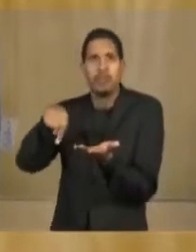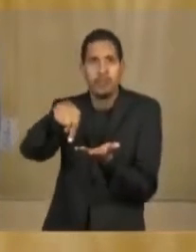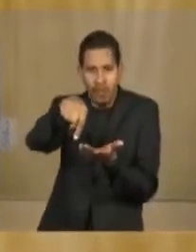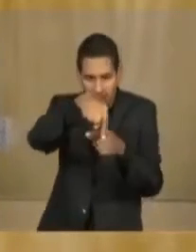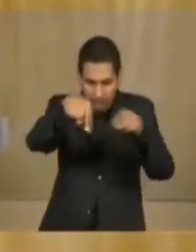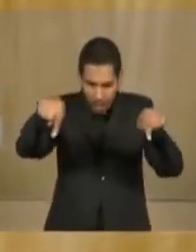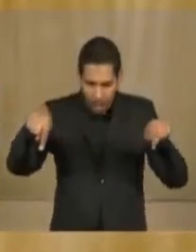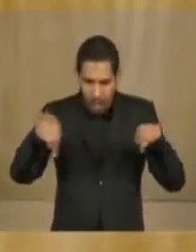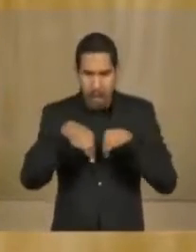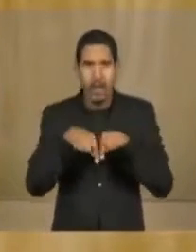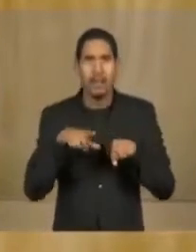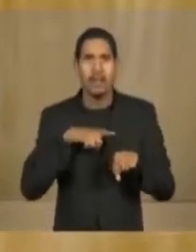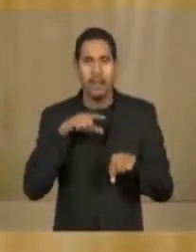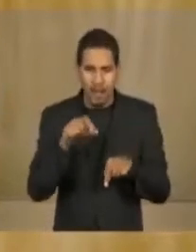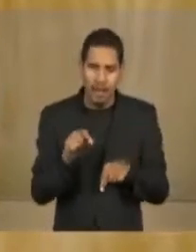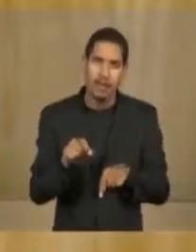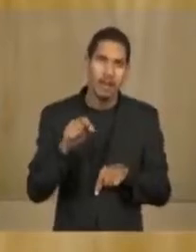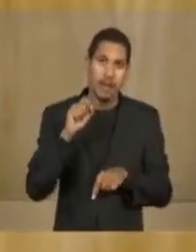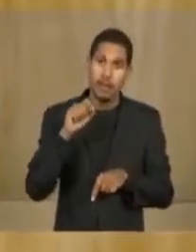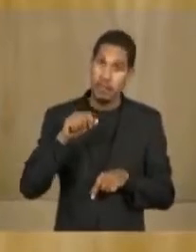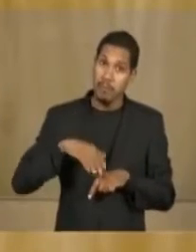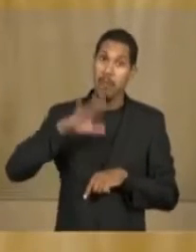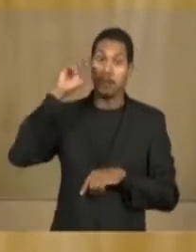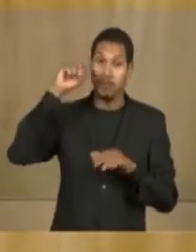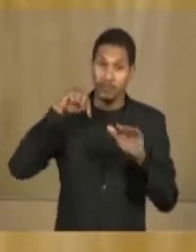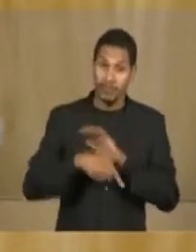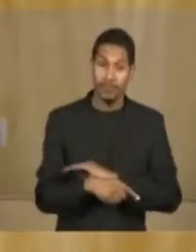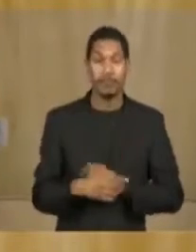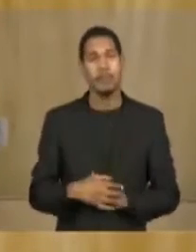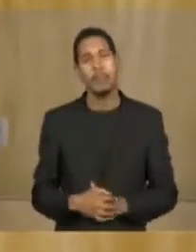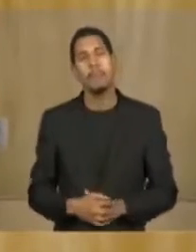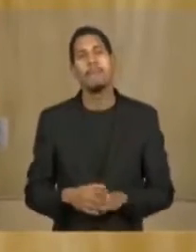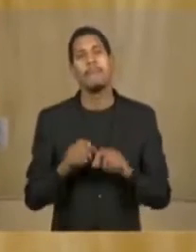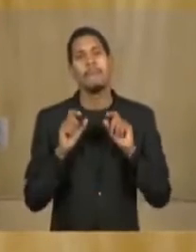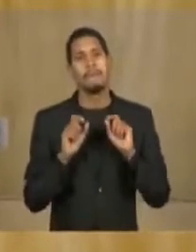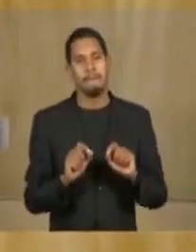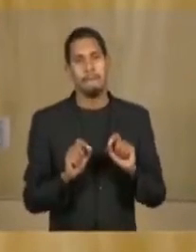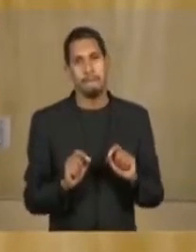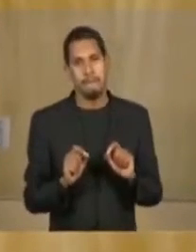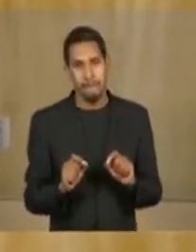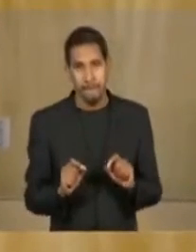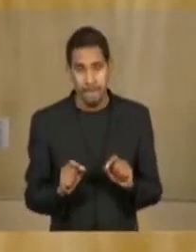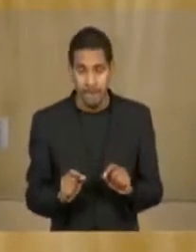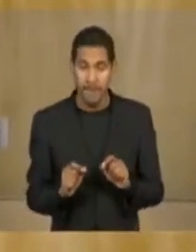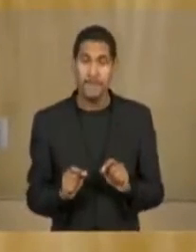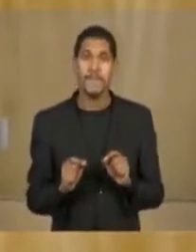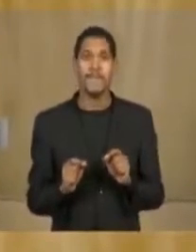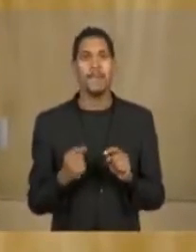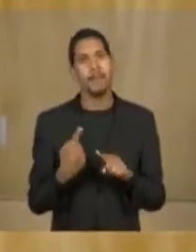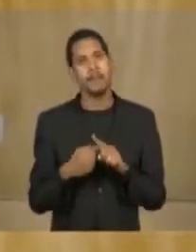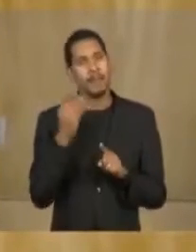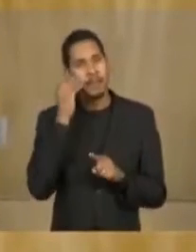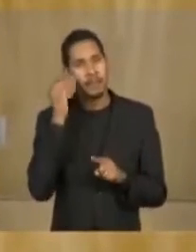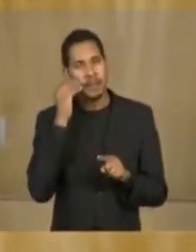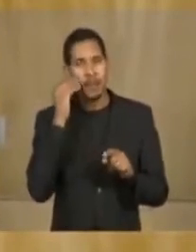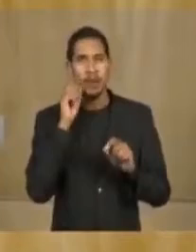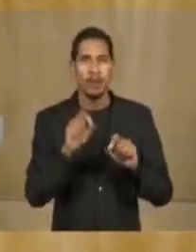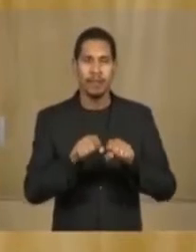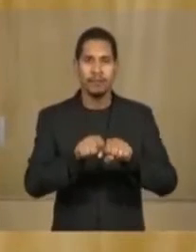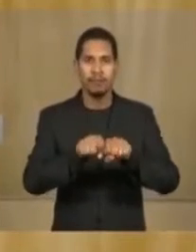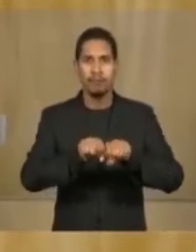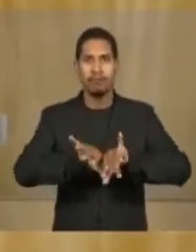quadrilátero muito crítico, com a intenção de desaglomerar,